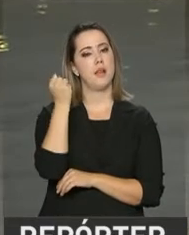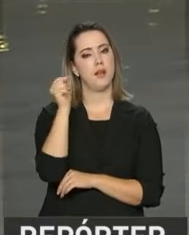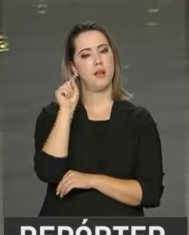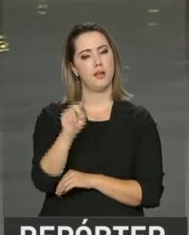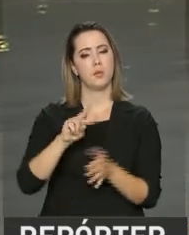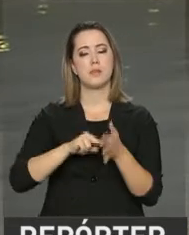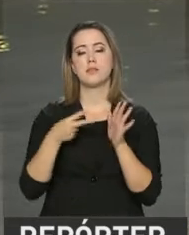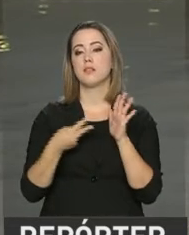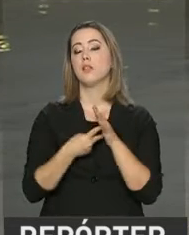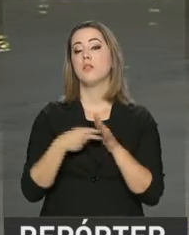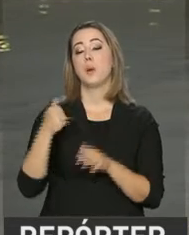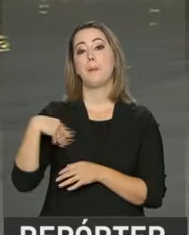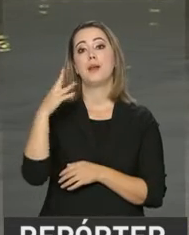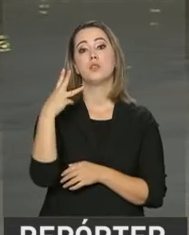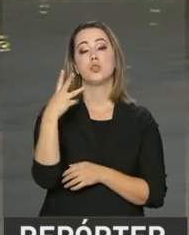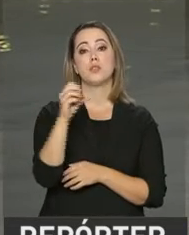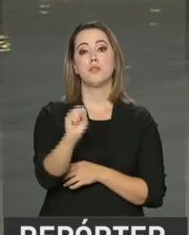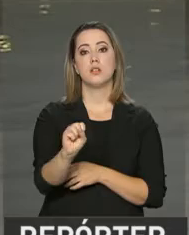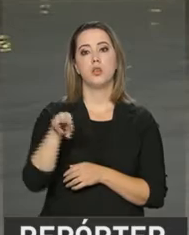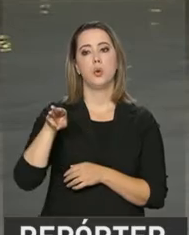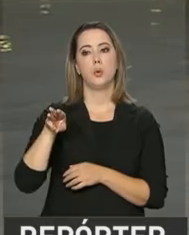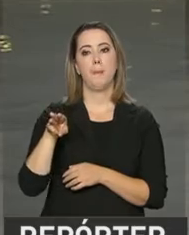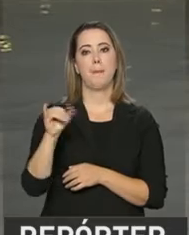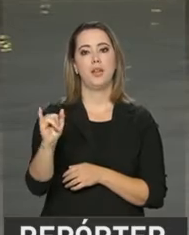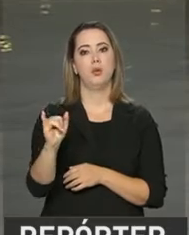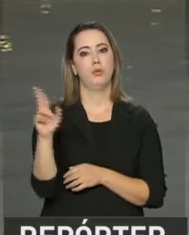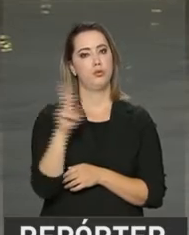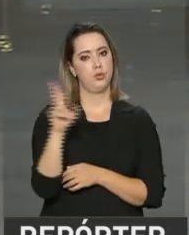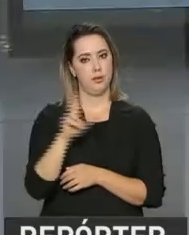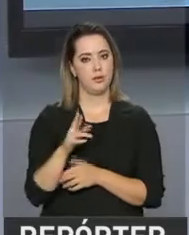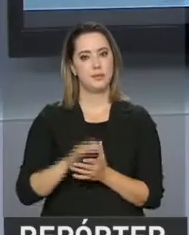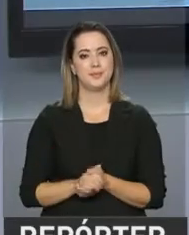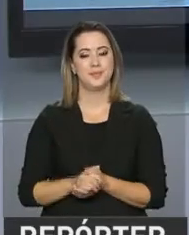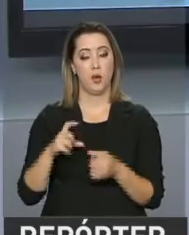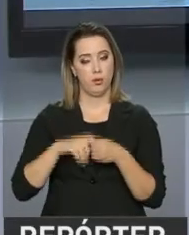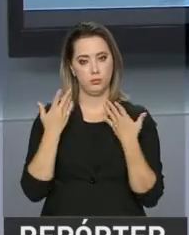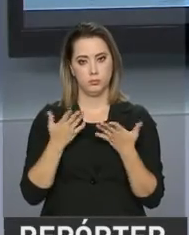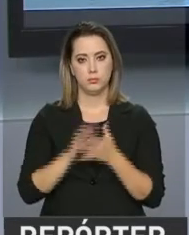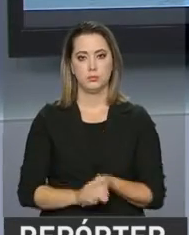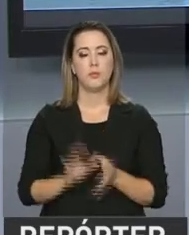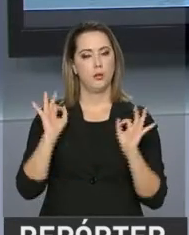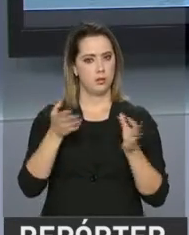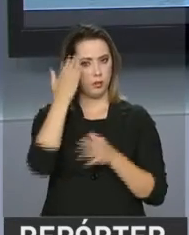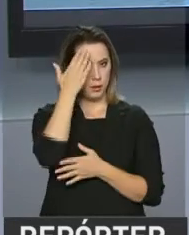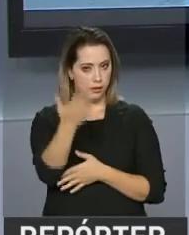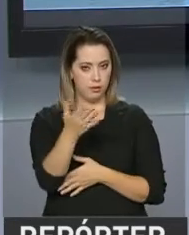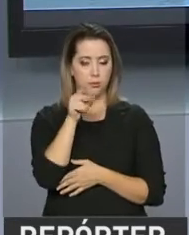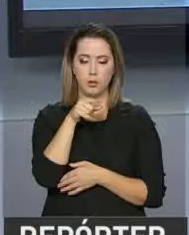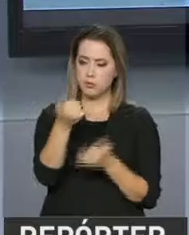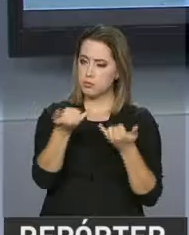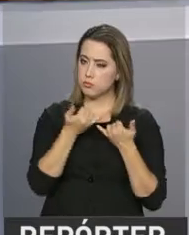que correspondem a mais de 38 bilhões de reais. Eu volto com você no estúdio, Roberto. Muito bom, Paulo. Obrigado aí